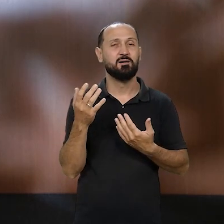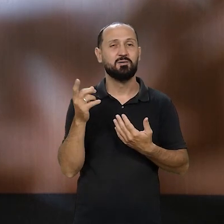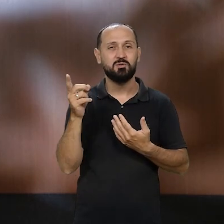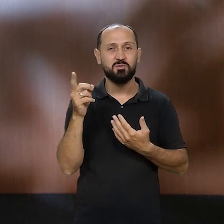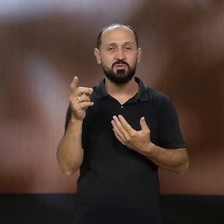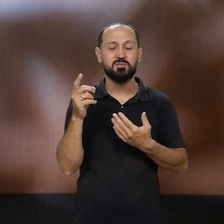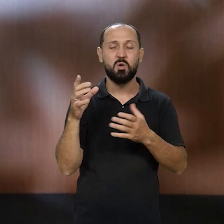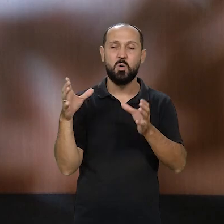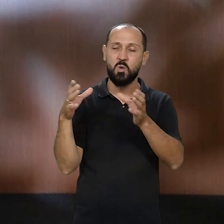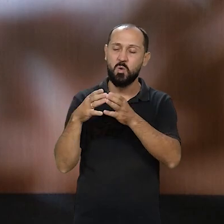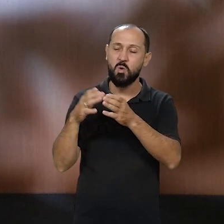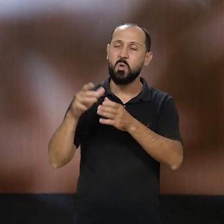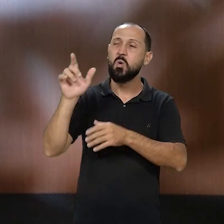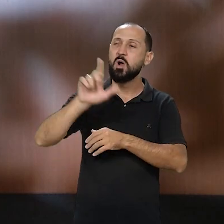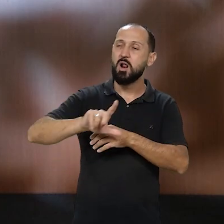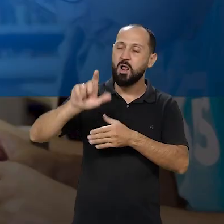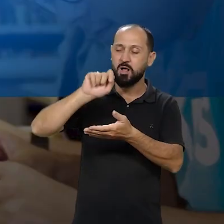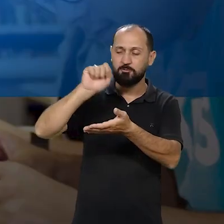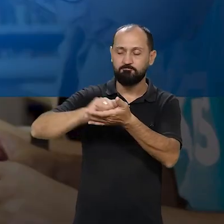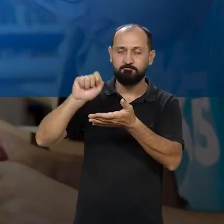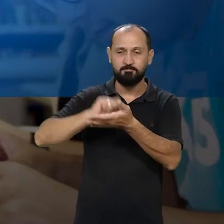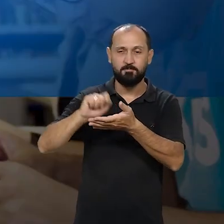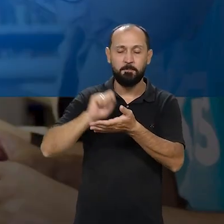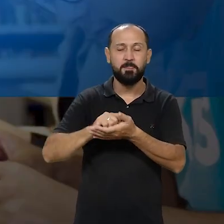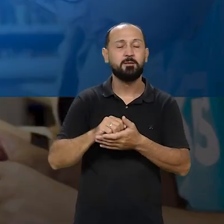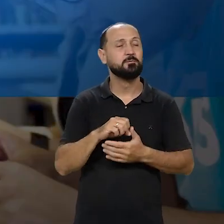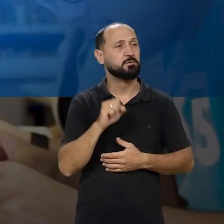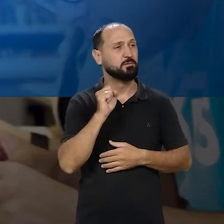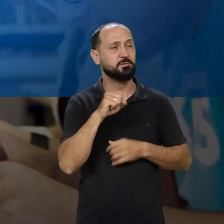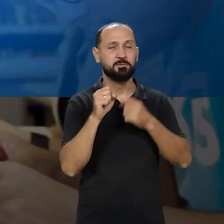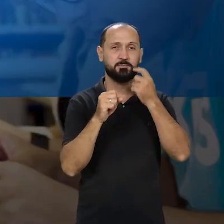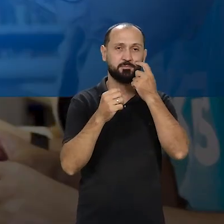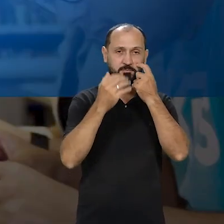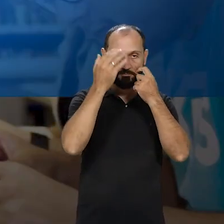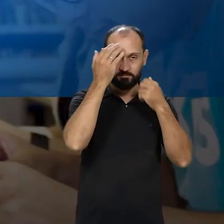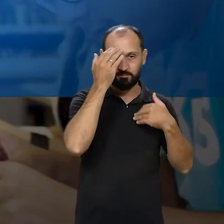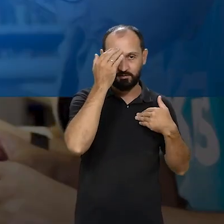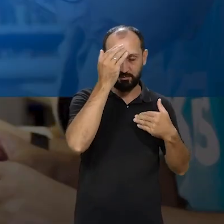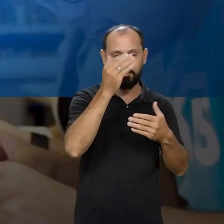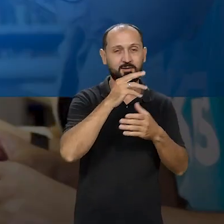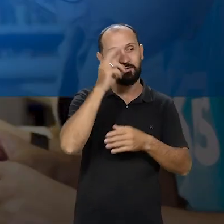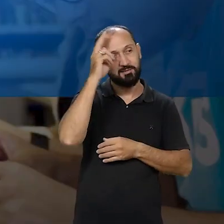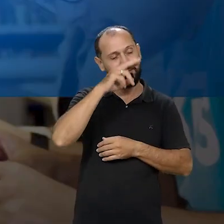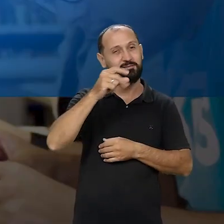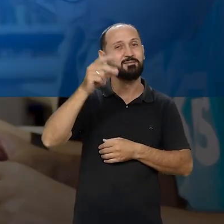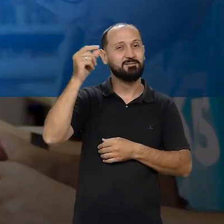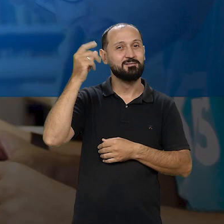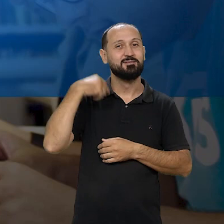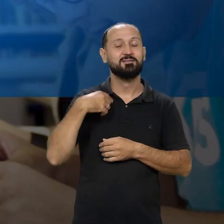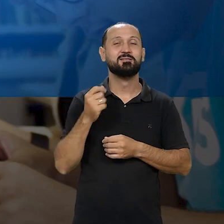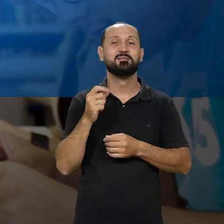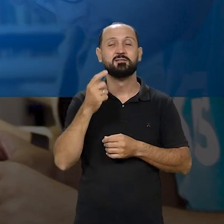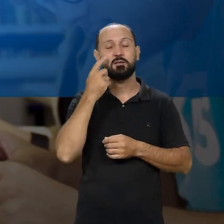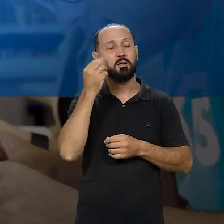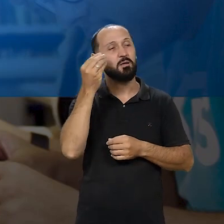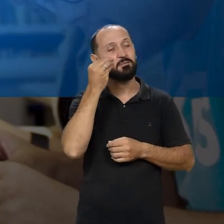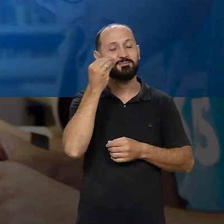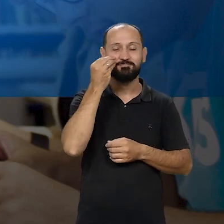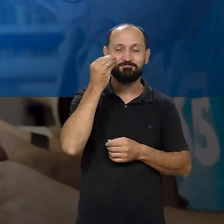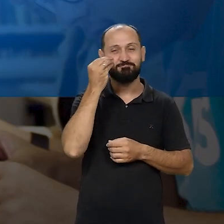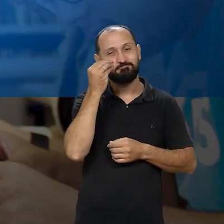do seu legado literário, né? Sim, eu te agradeço muito também. Eu lembro que faz um tempo já que a gente está